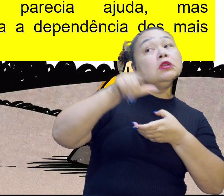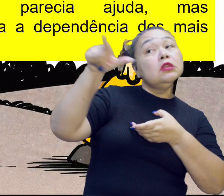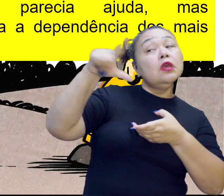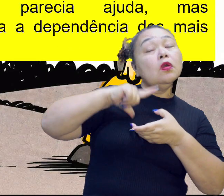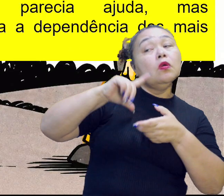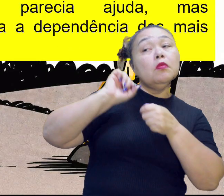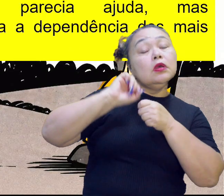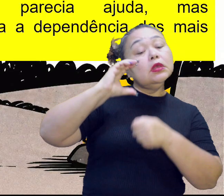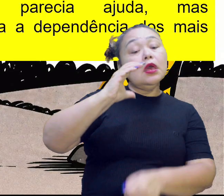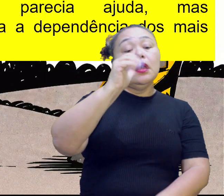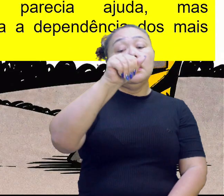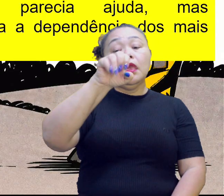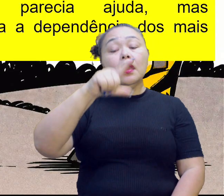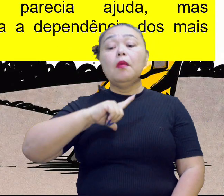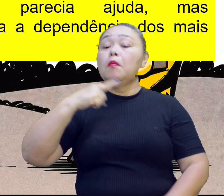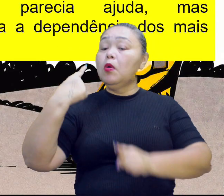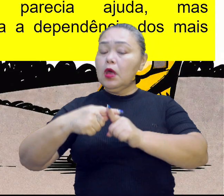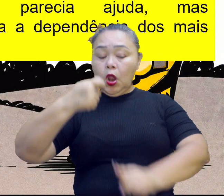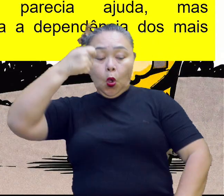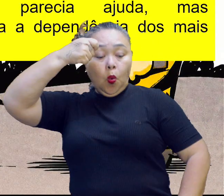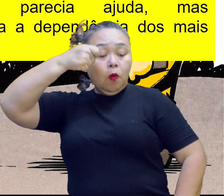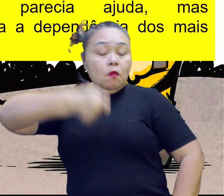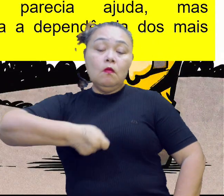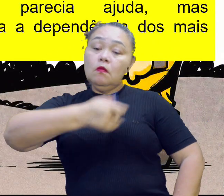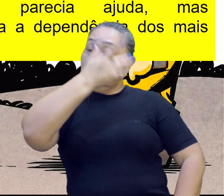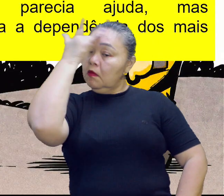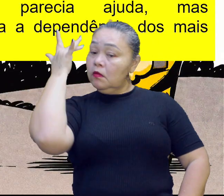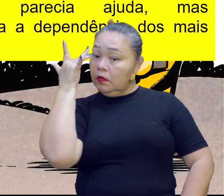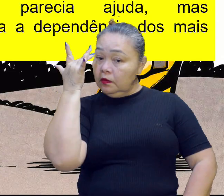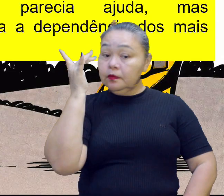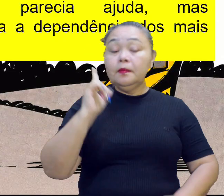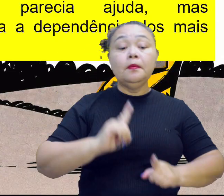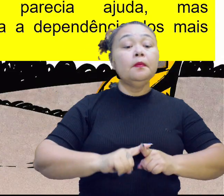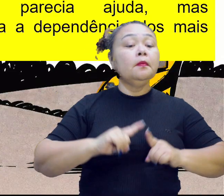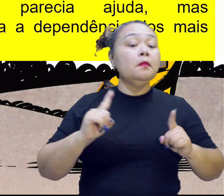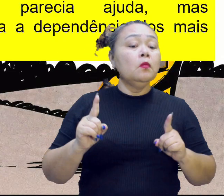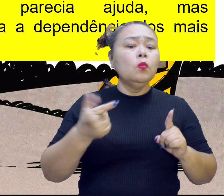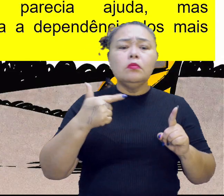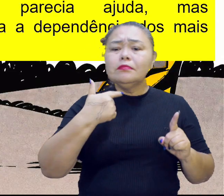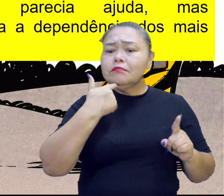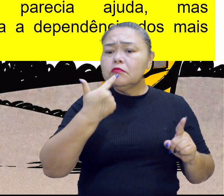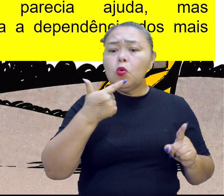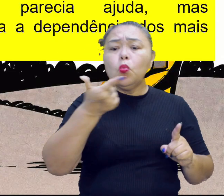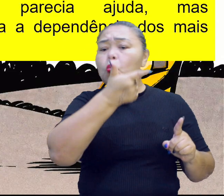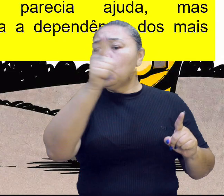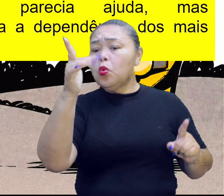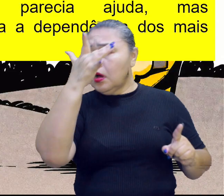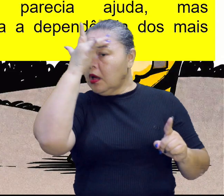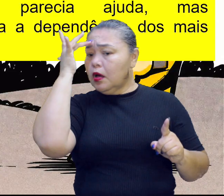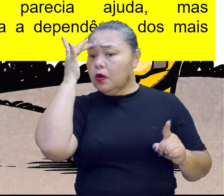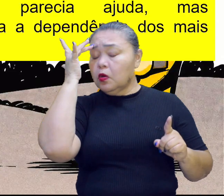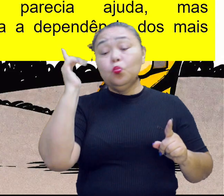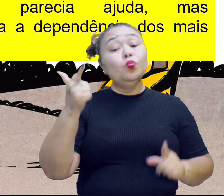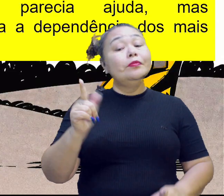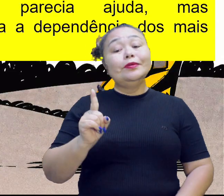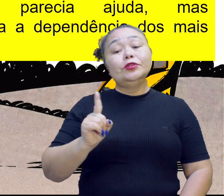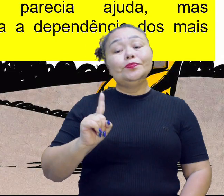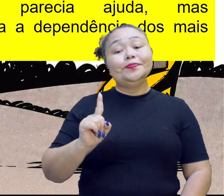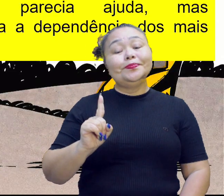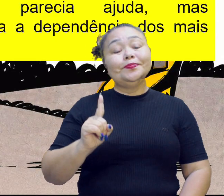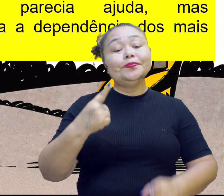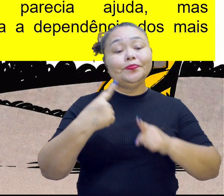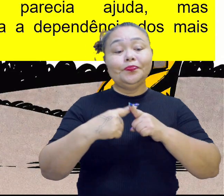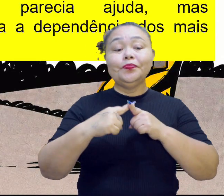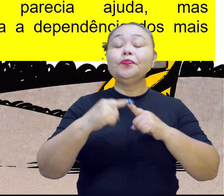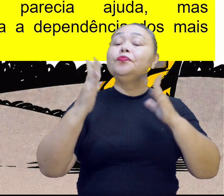de cabresto, porque ele obrigava as pessoas. Mas não tinha como votar em outra pessoa? Não, porque